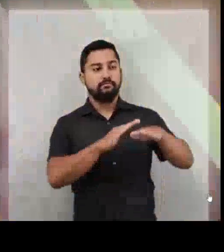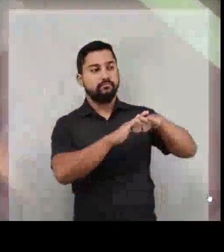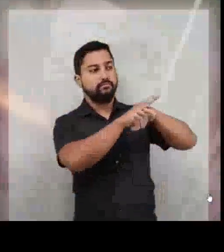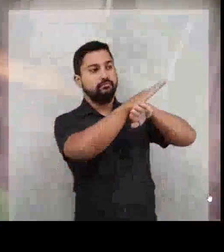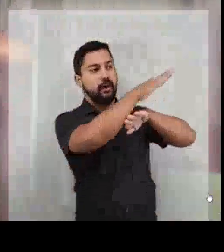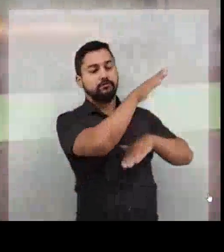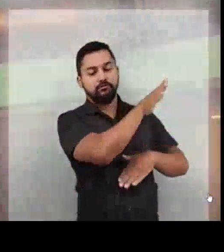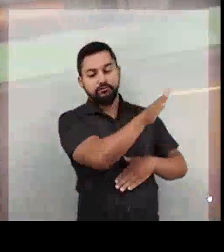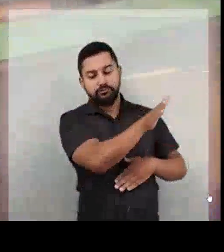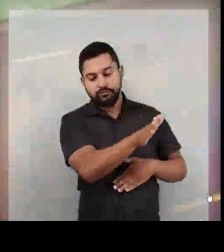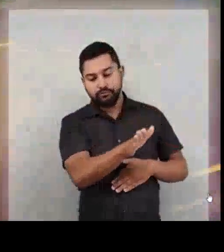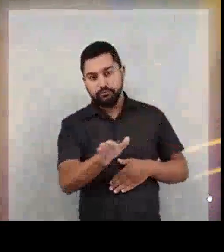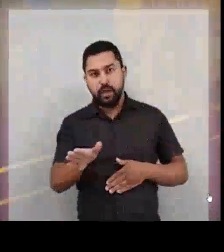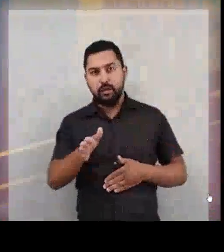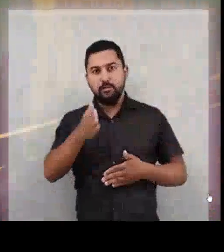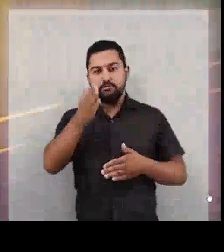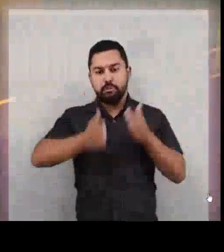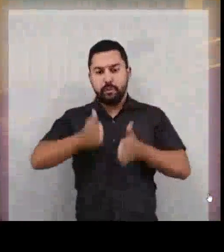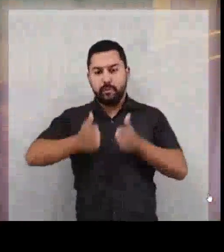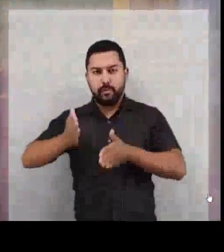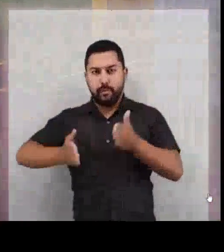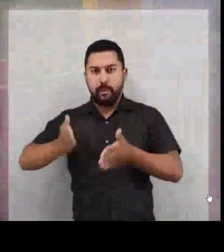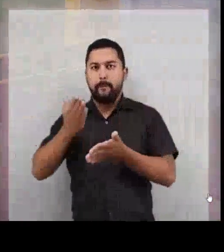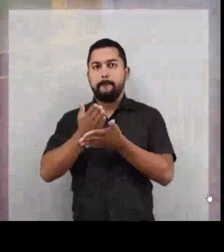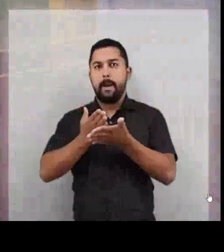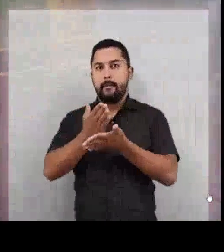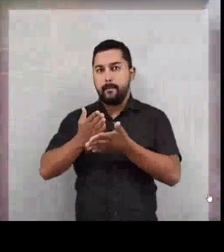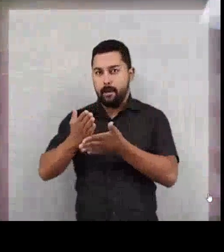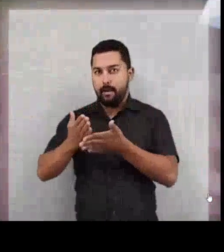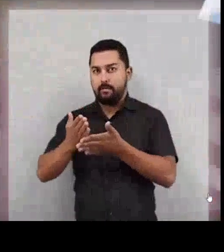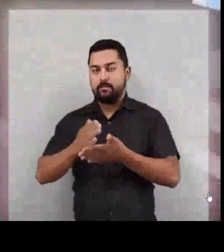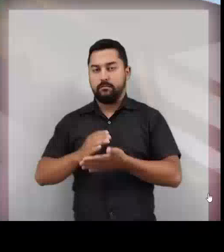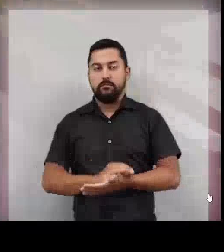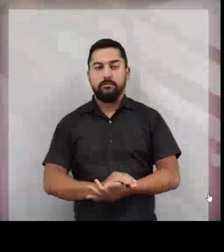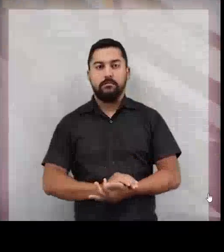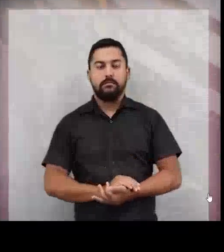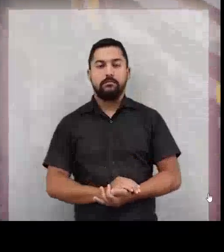Que as levam a picadores compostos por facas,